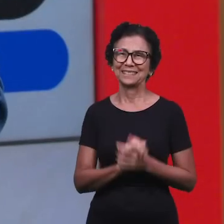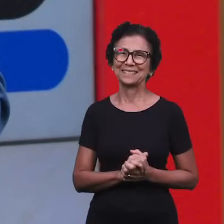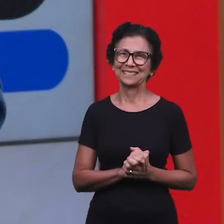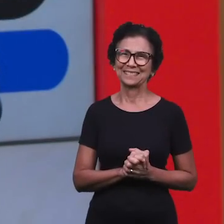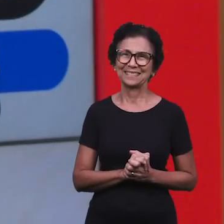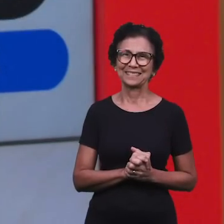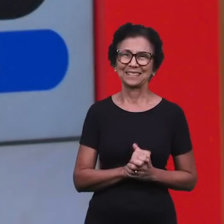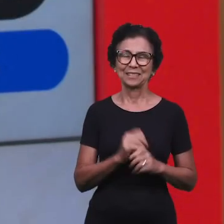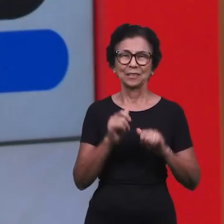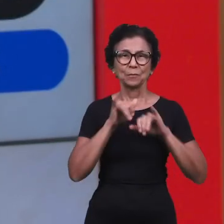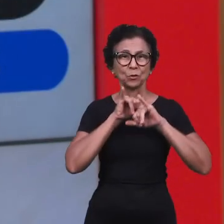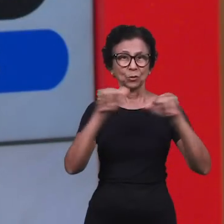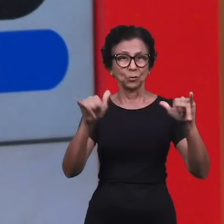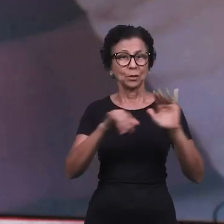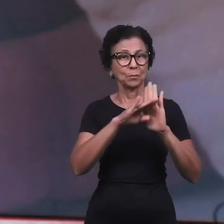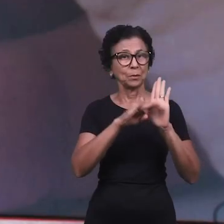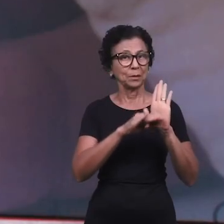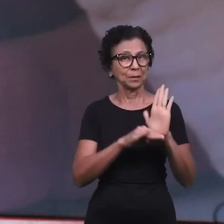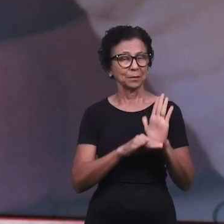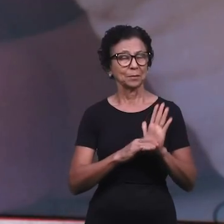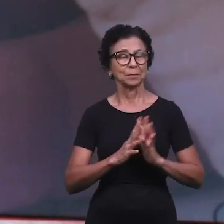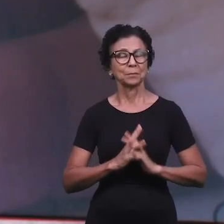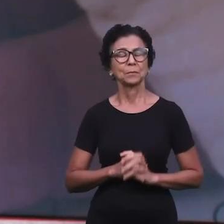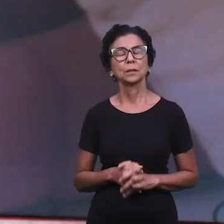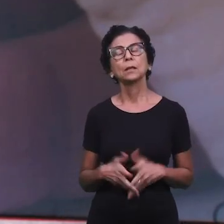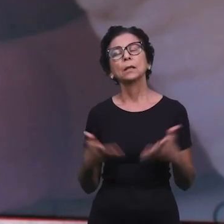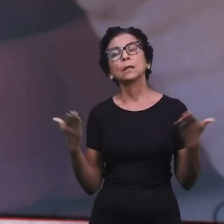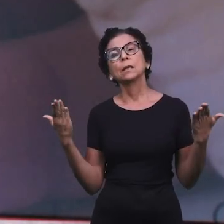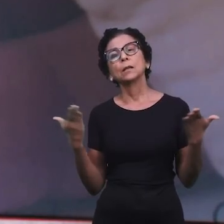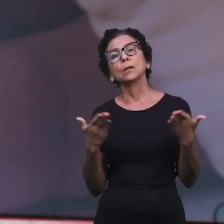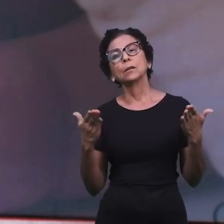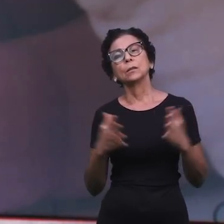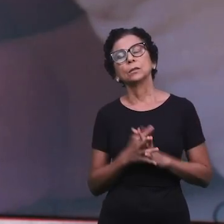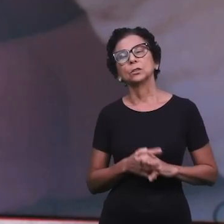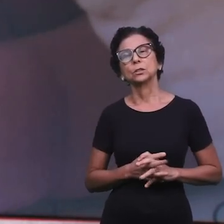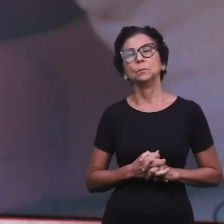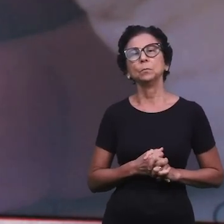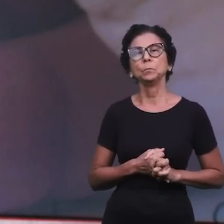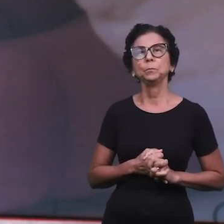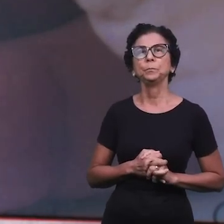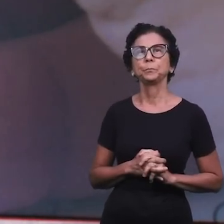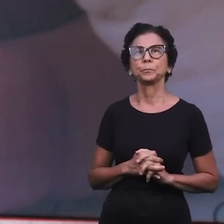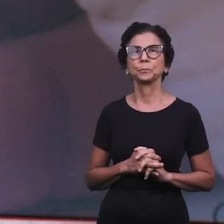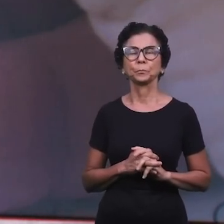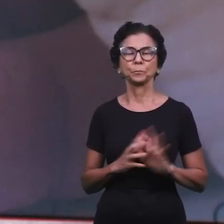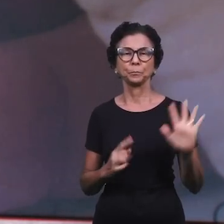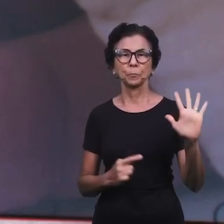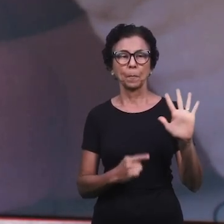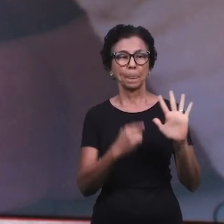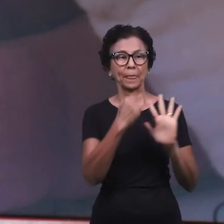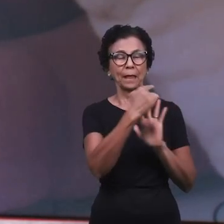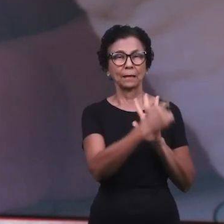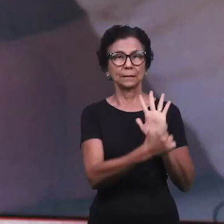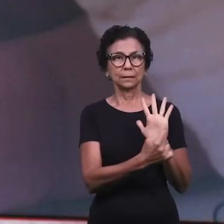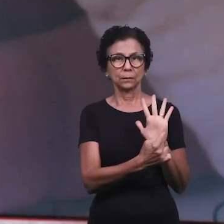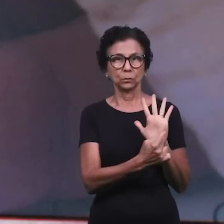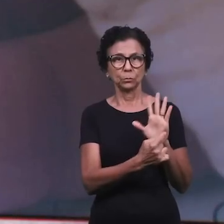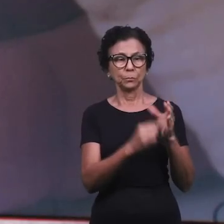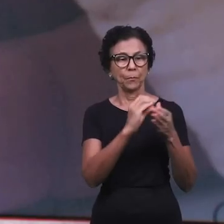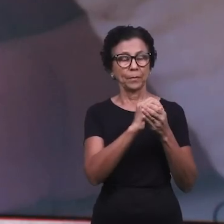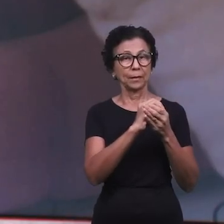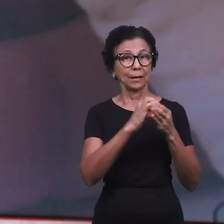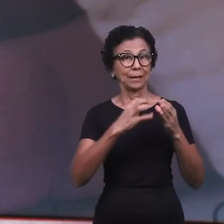ainda mais conhecido, tudo bem? E no programa de hoje, nós vamos falar sobre 5